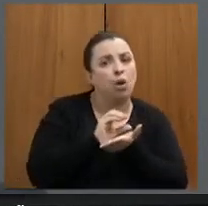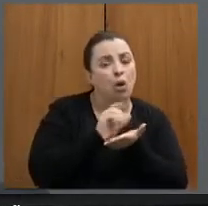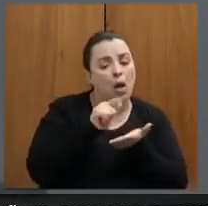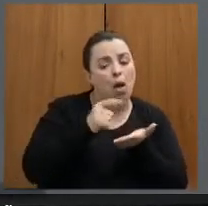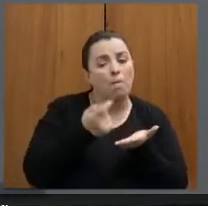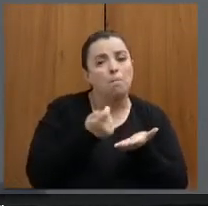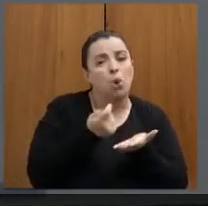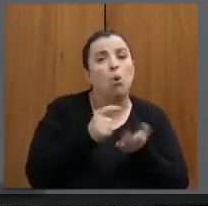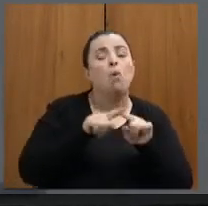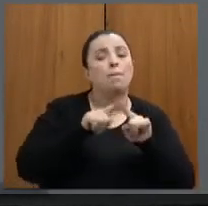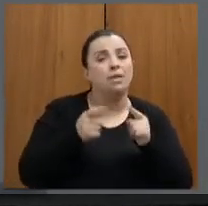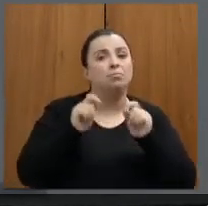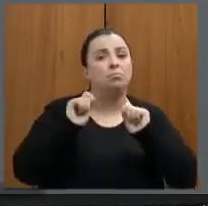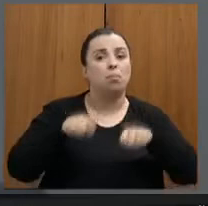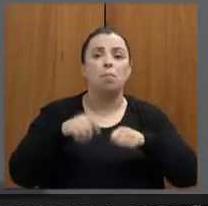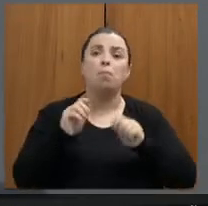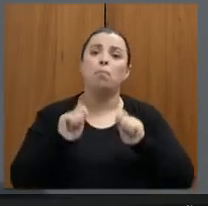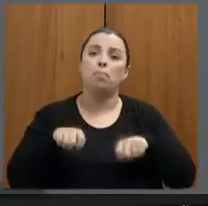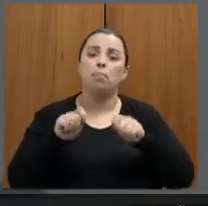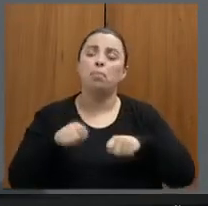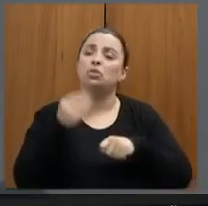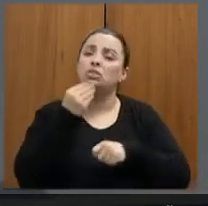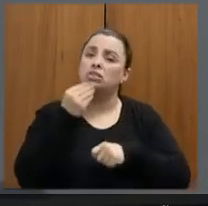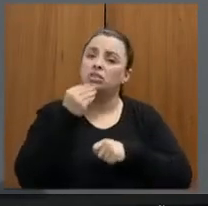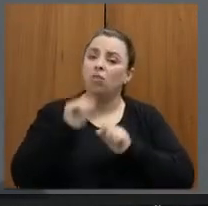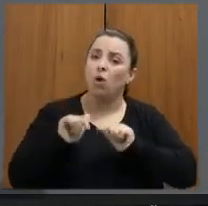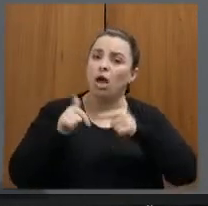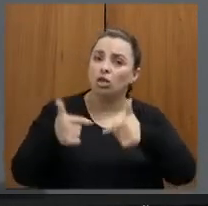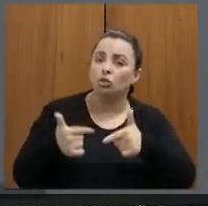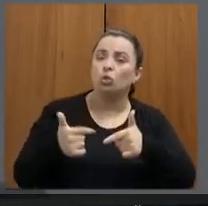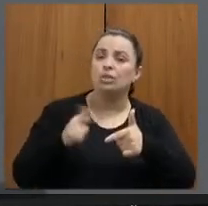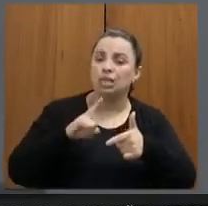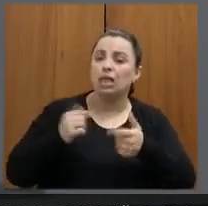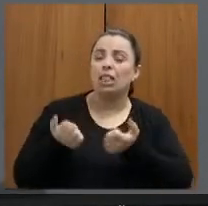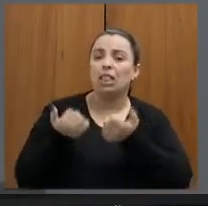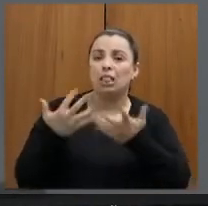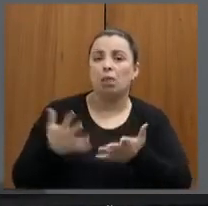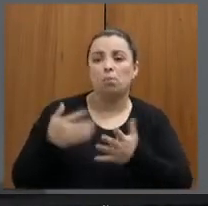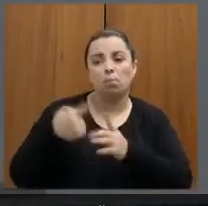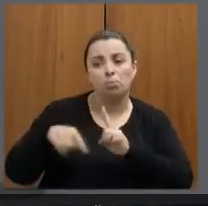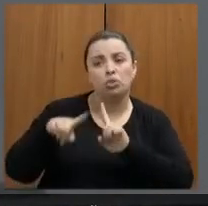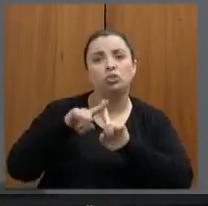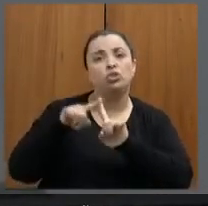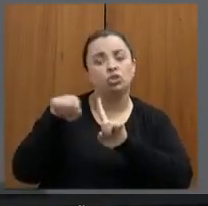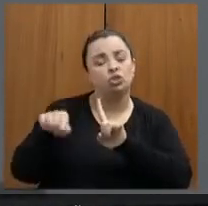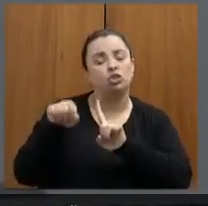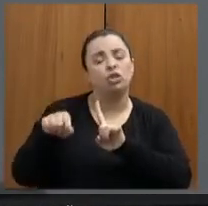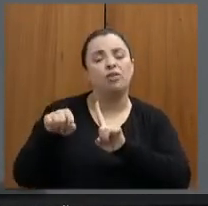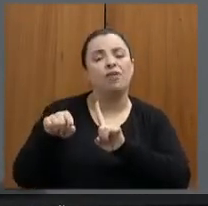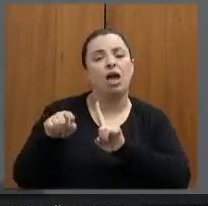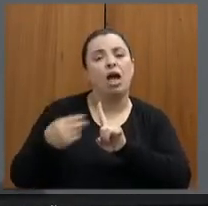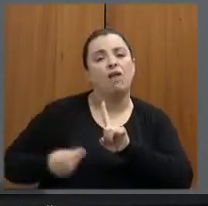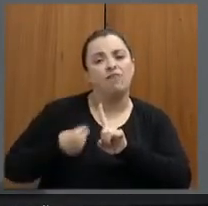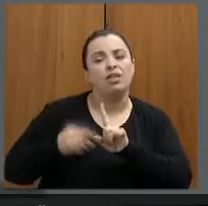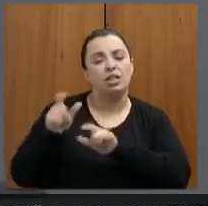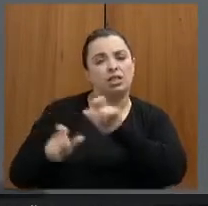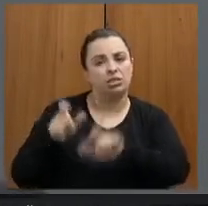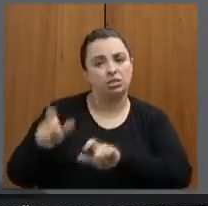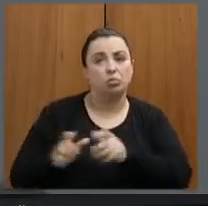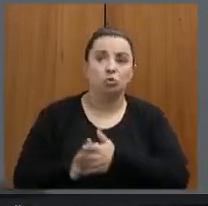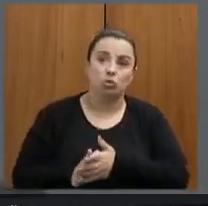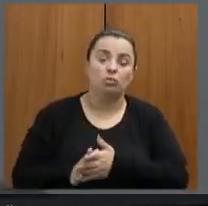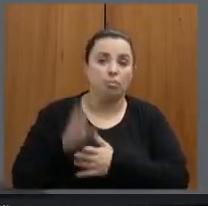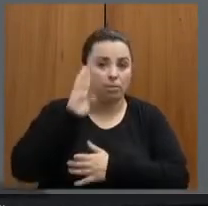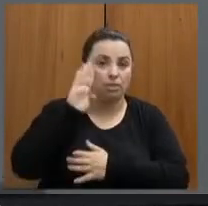extremamente significativas é para a vida dessas pessoas para esses produtores em especial Agricultura Familiar EA minha outra